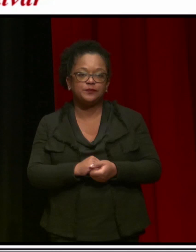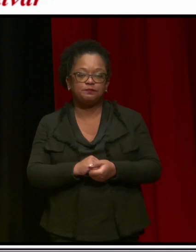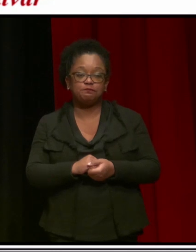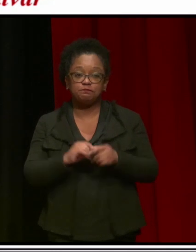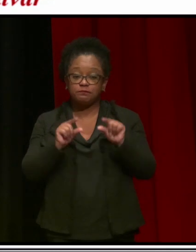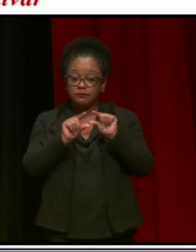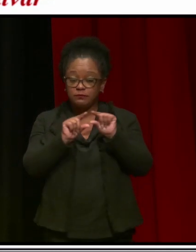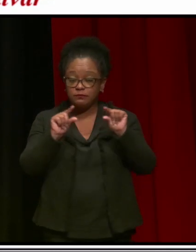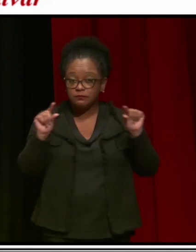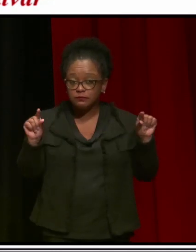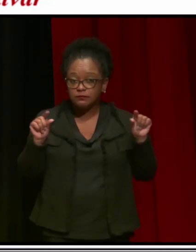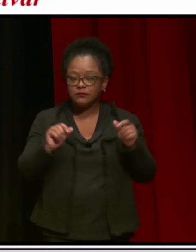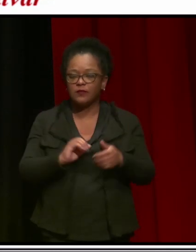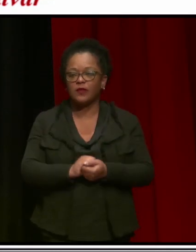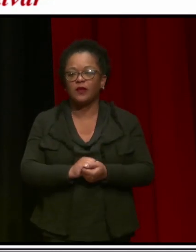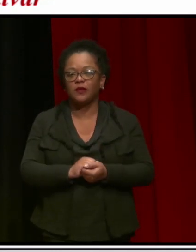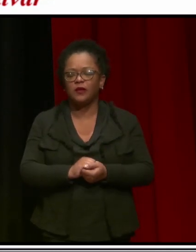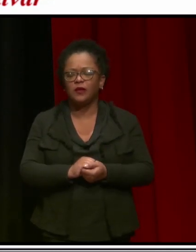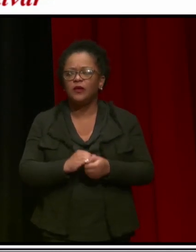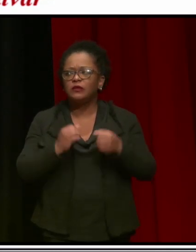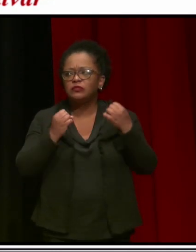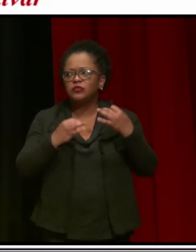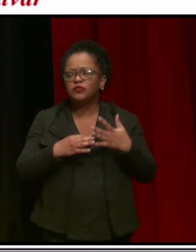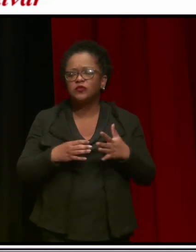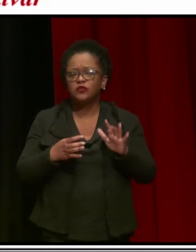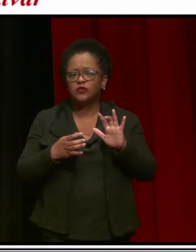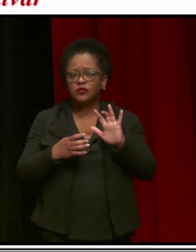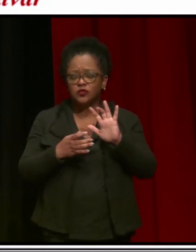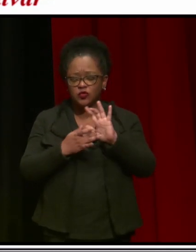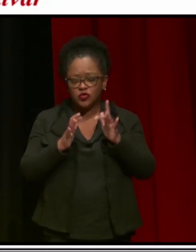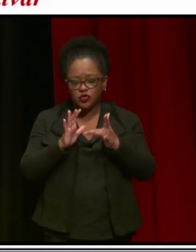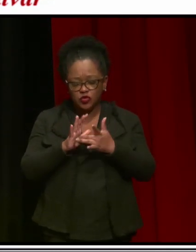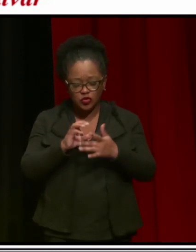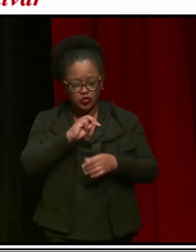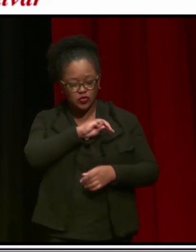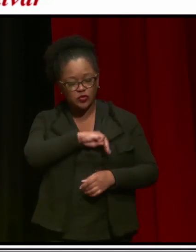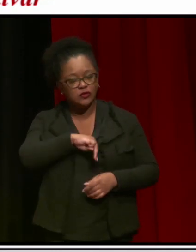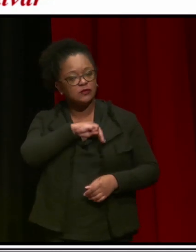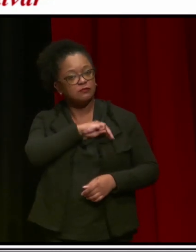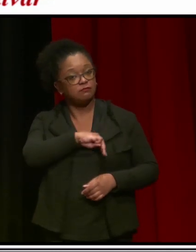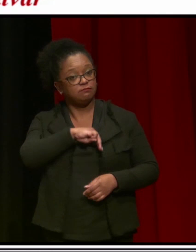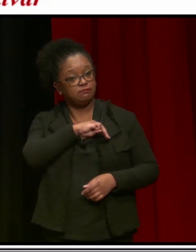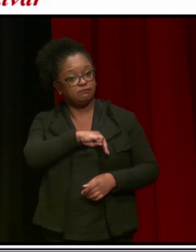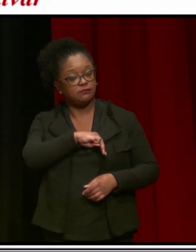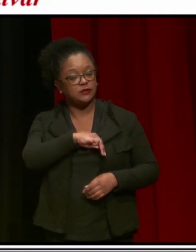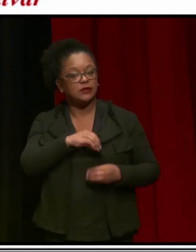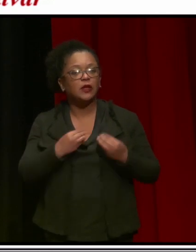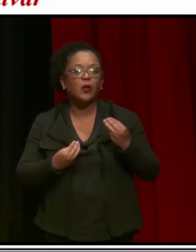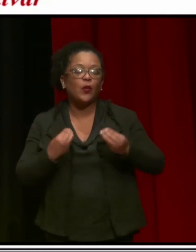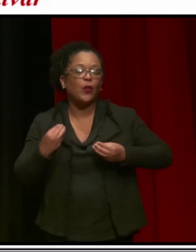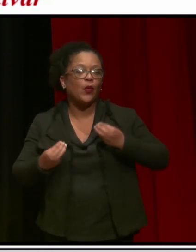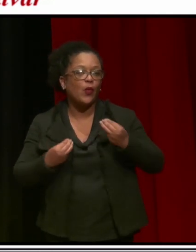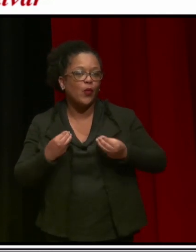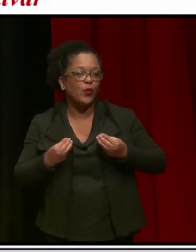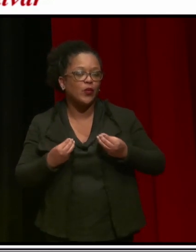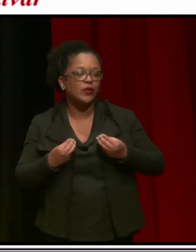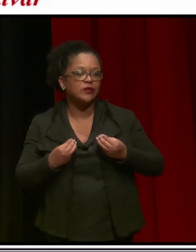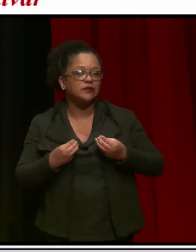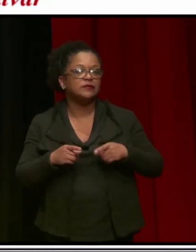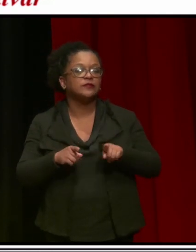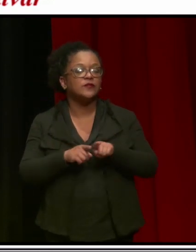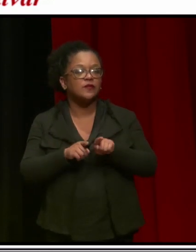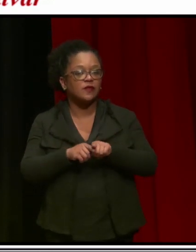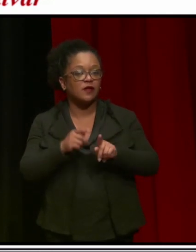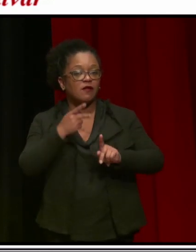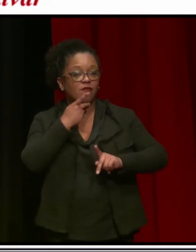do ministério de Jesus em Mateus, o ministério de Jesus em Mateus é sempre um ministério de palavras e